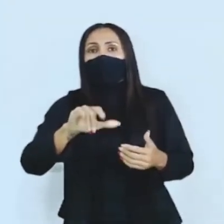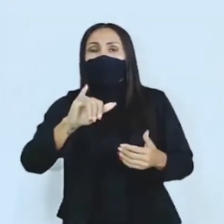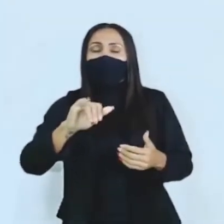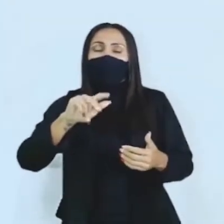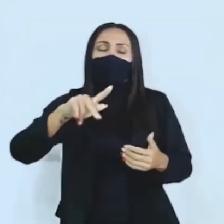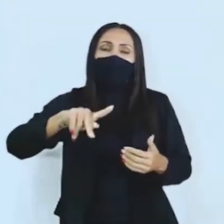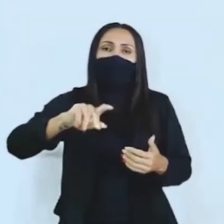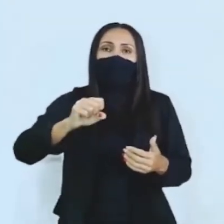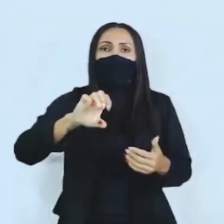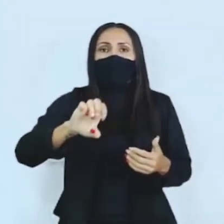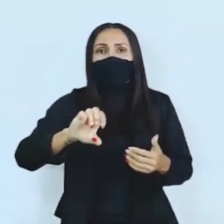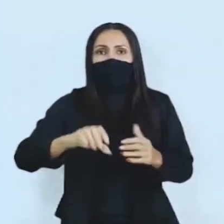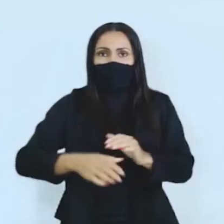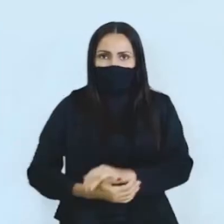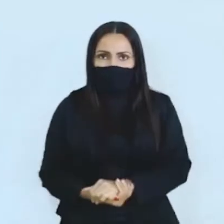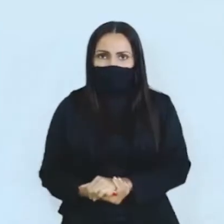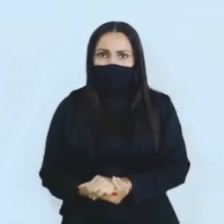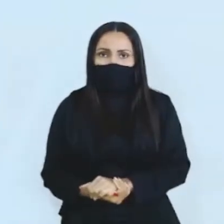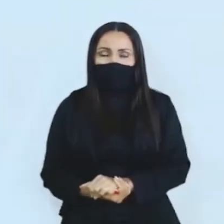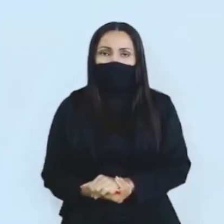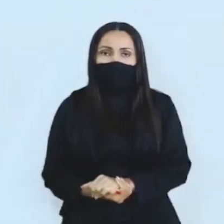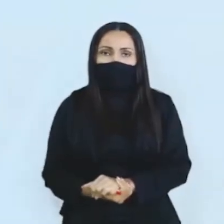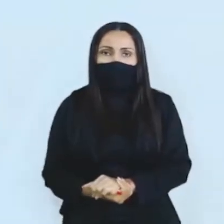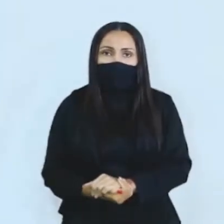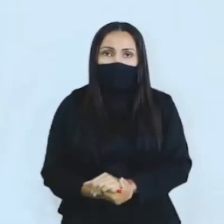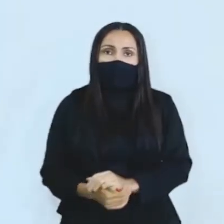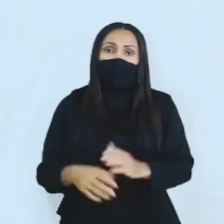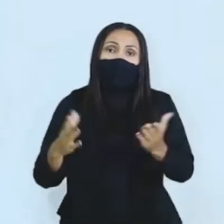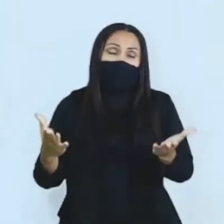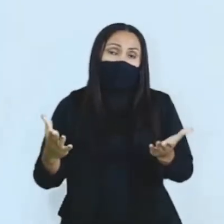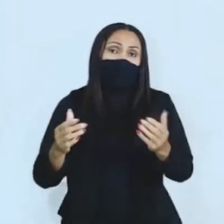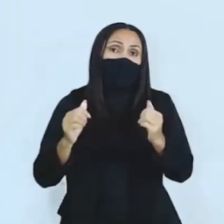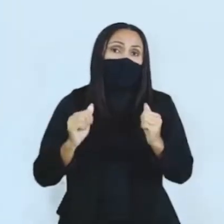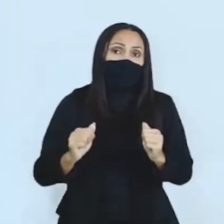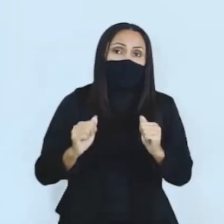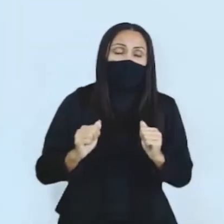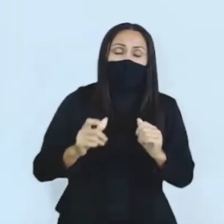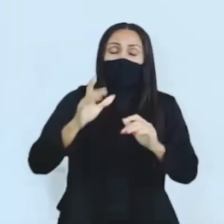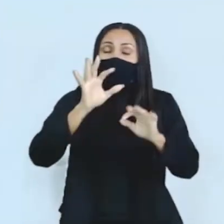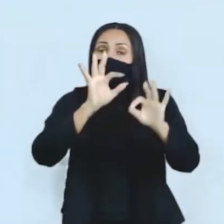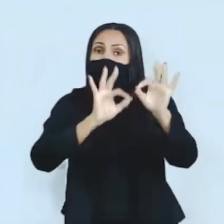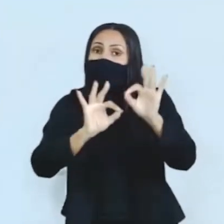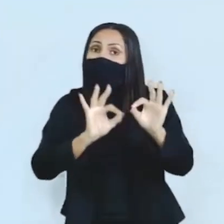estarão completas. Então, para poder projetar